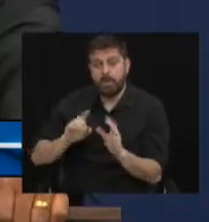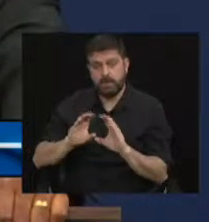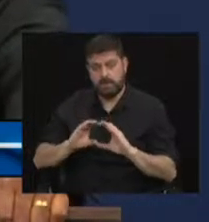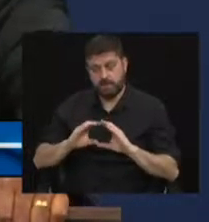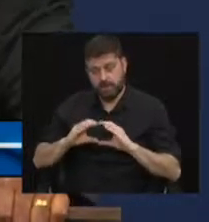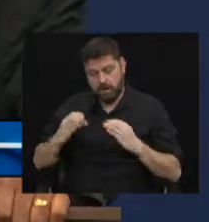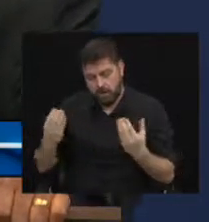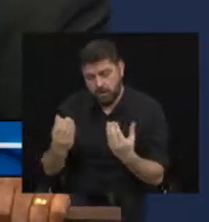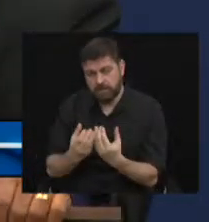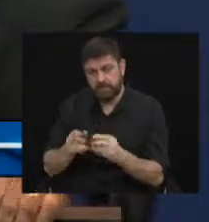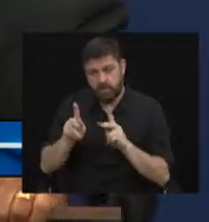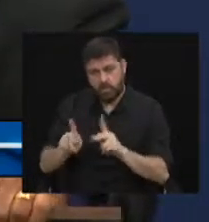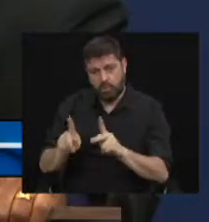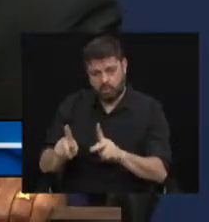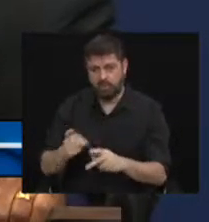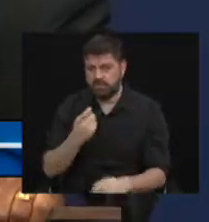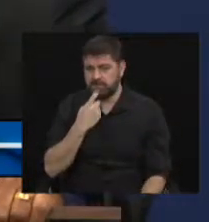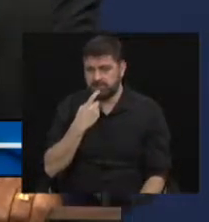Obrigado.